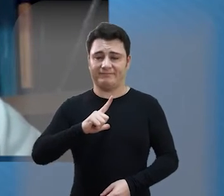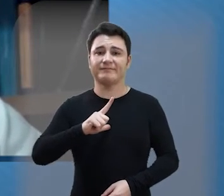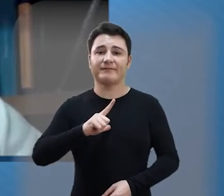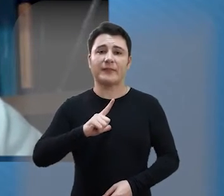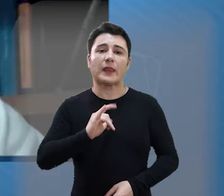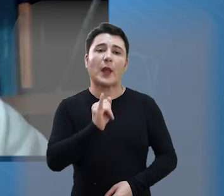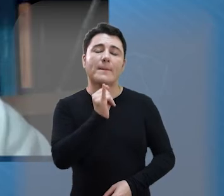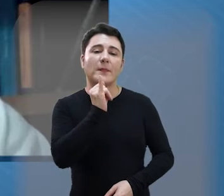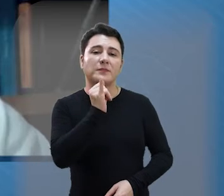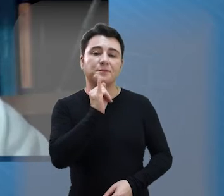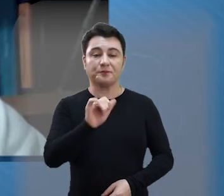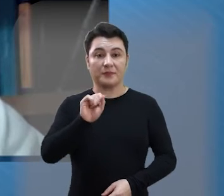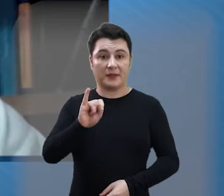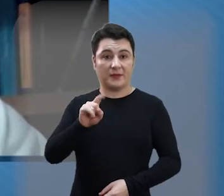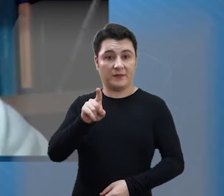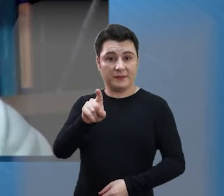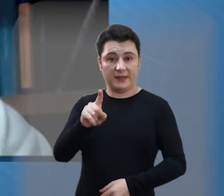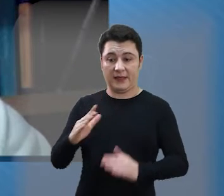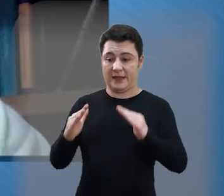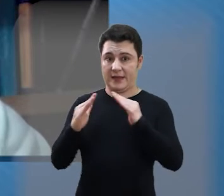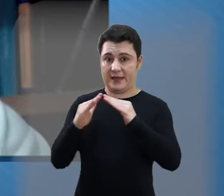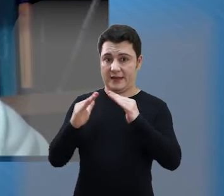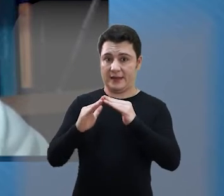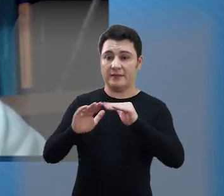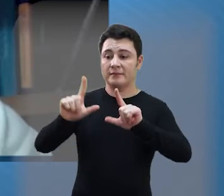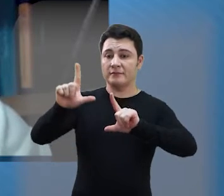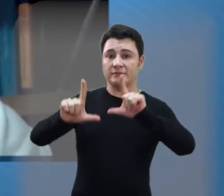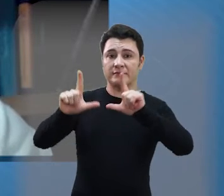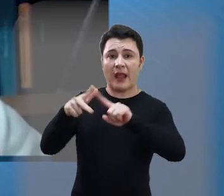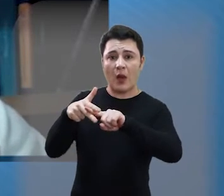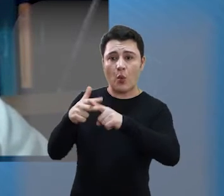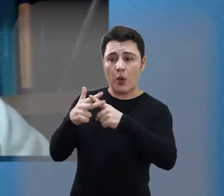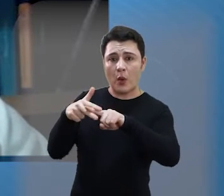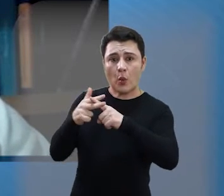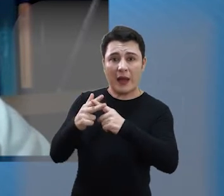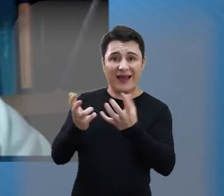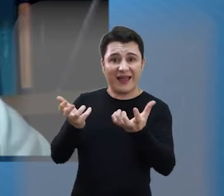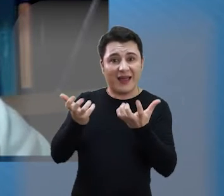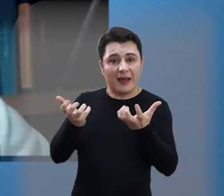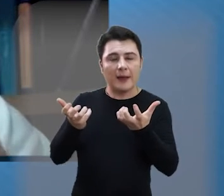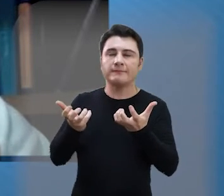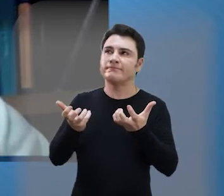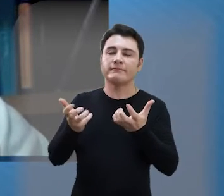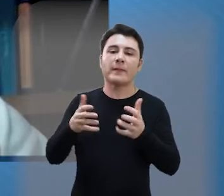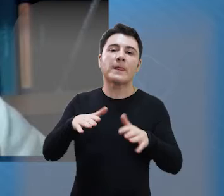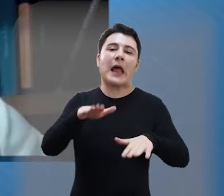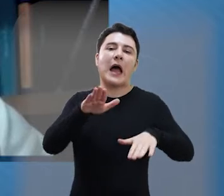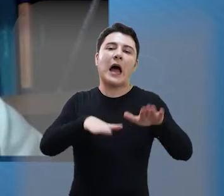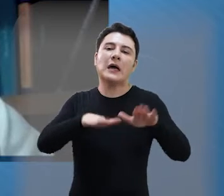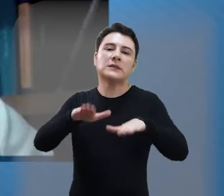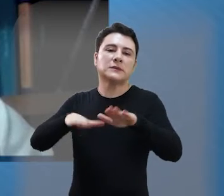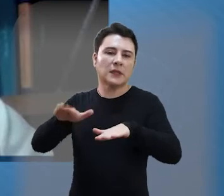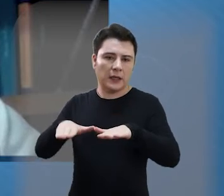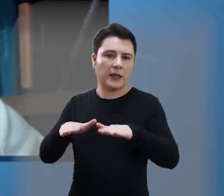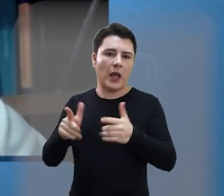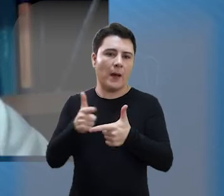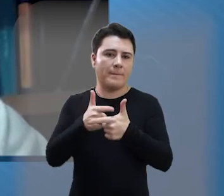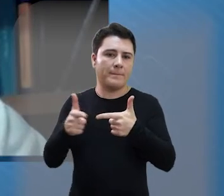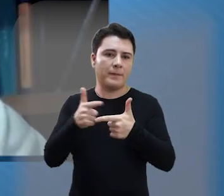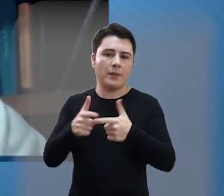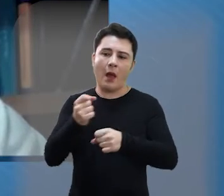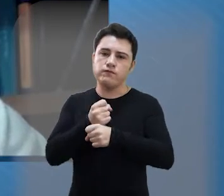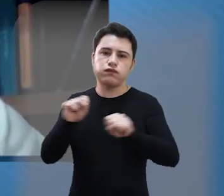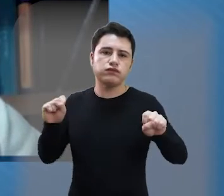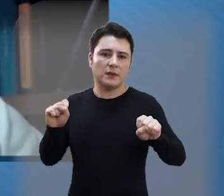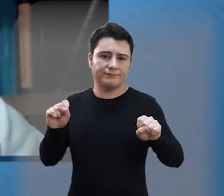é uma coisa muito temerária, porque se a pessoa se aventura a consertar a